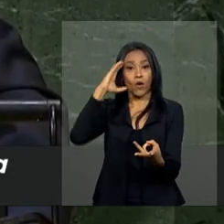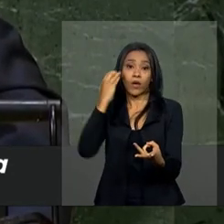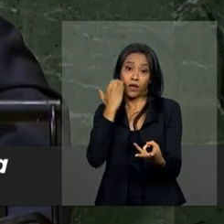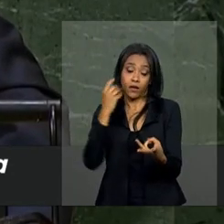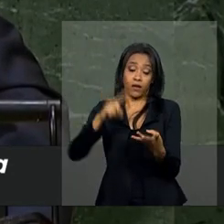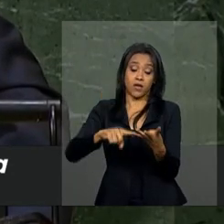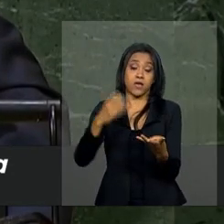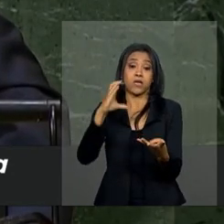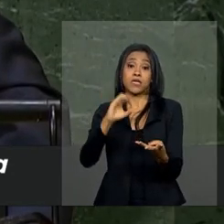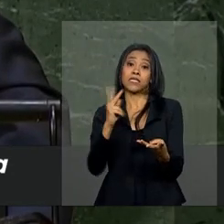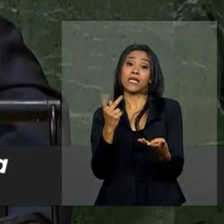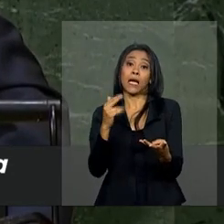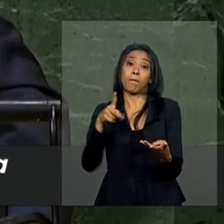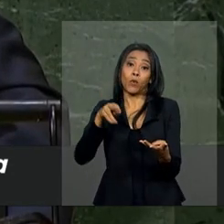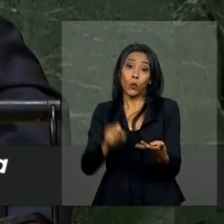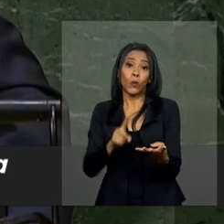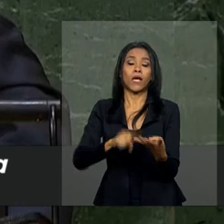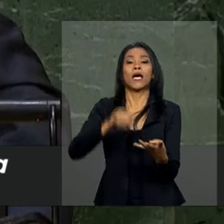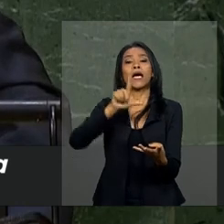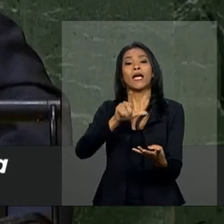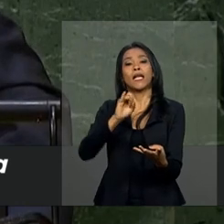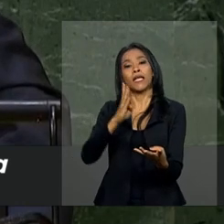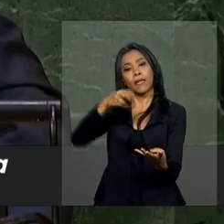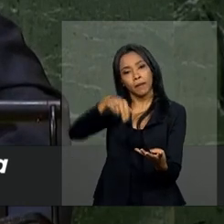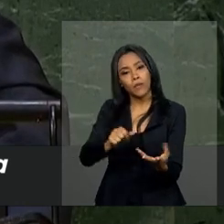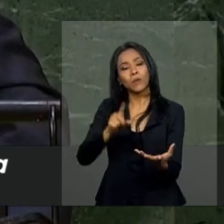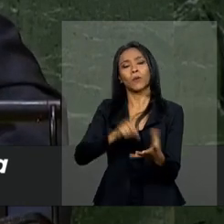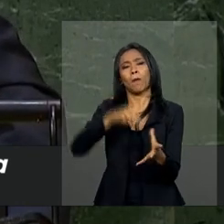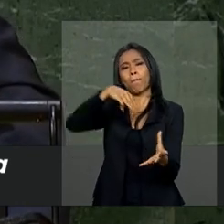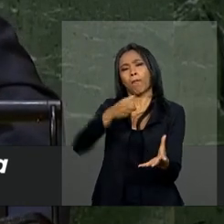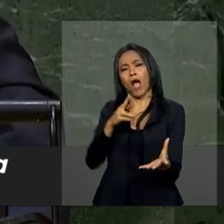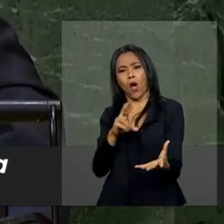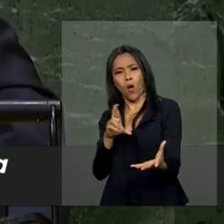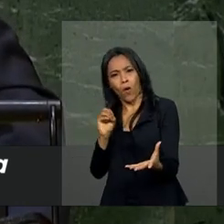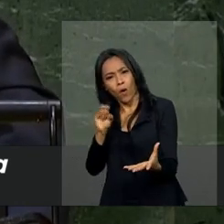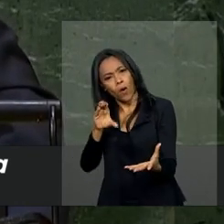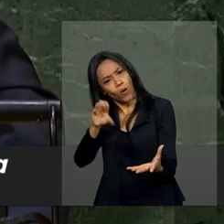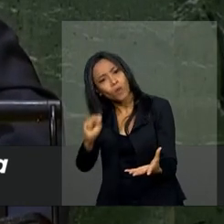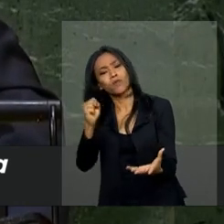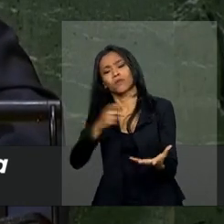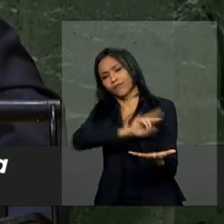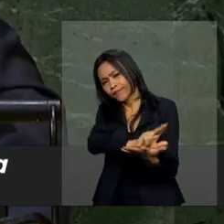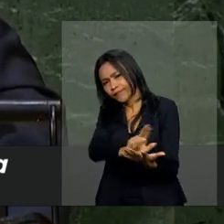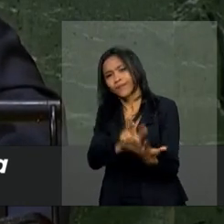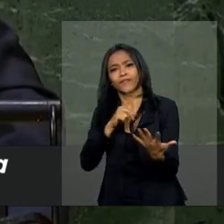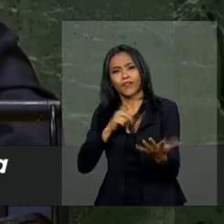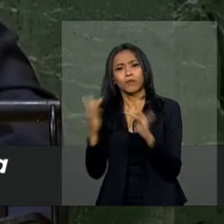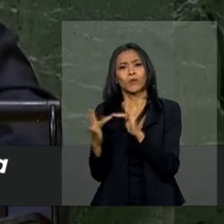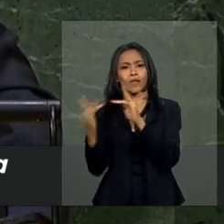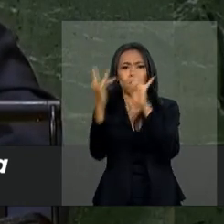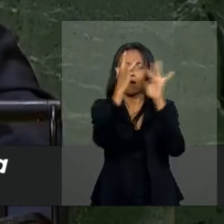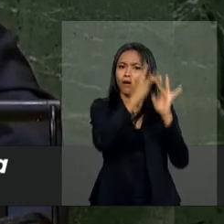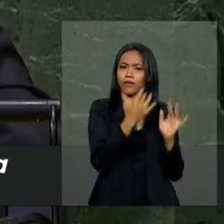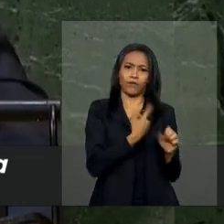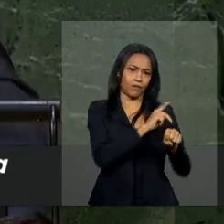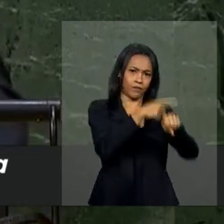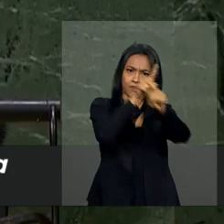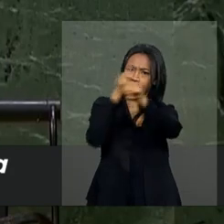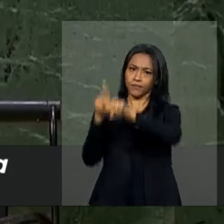Singapura, Líbano, Marrocos, Tunísia. Por meio dessas e de outras